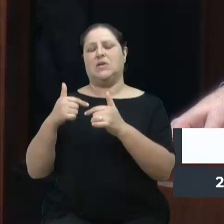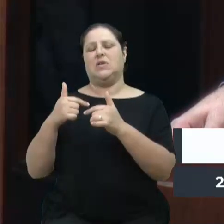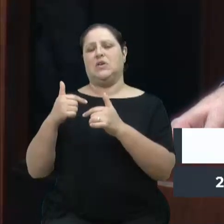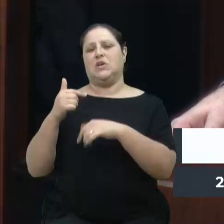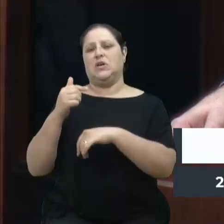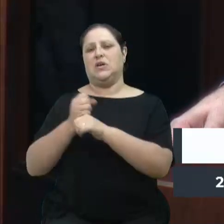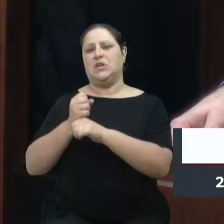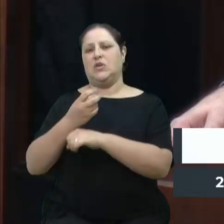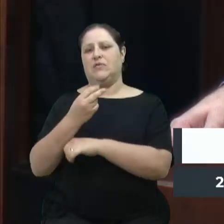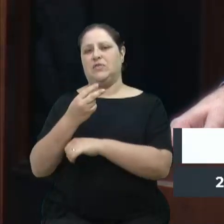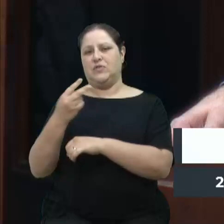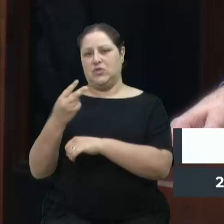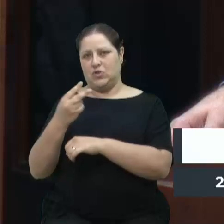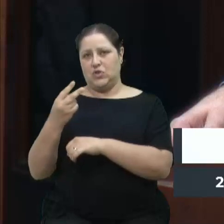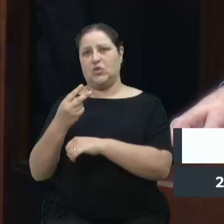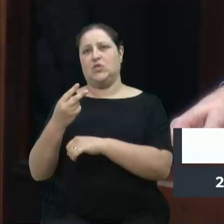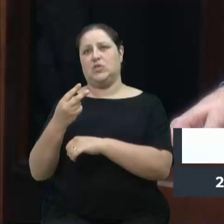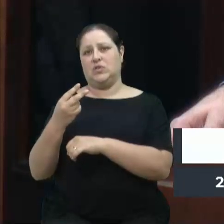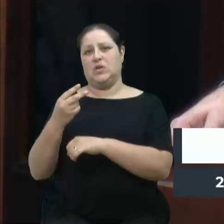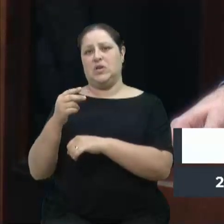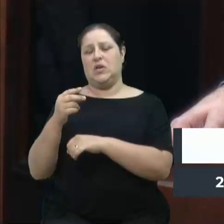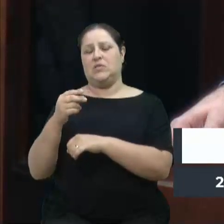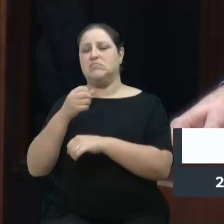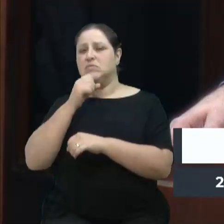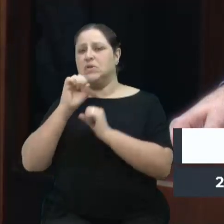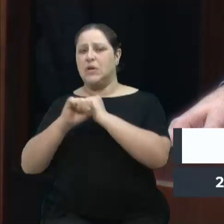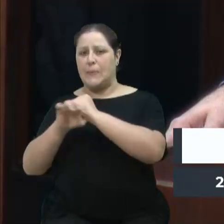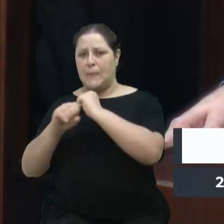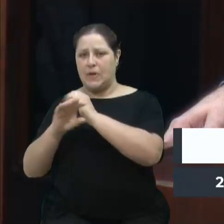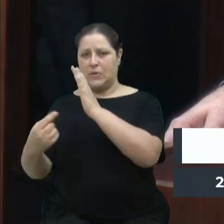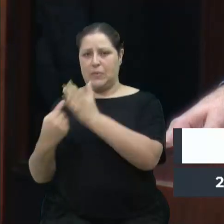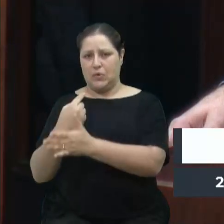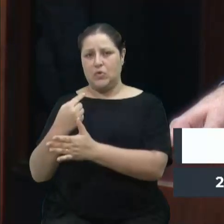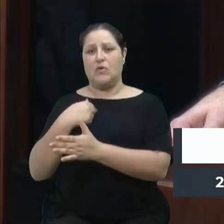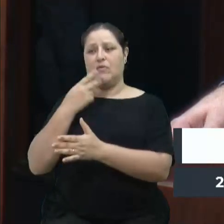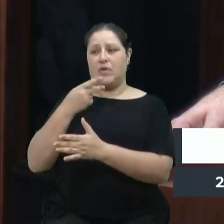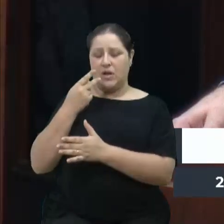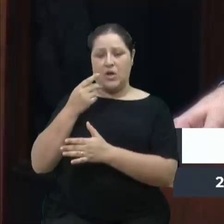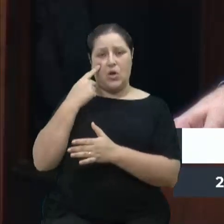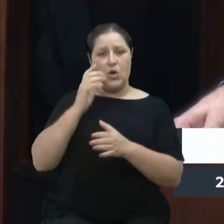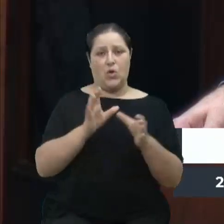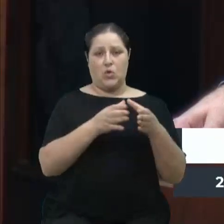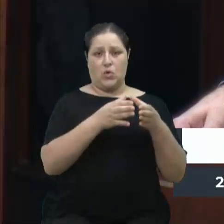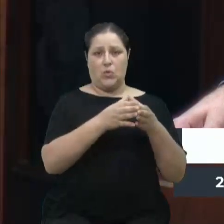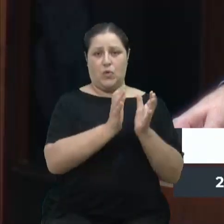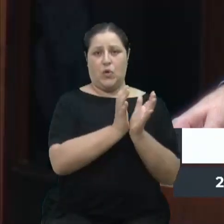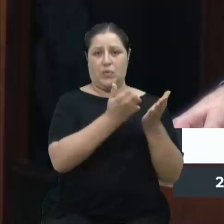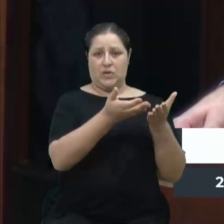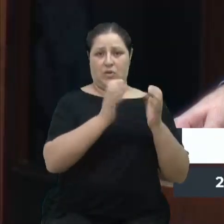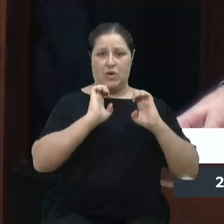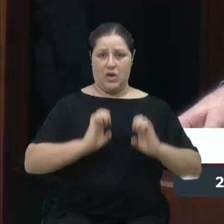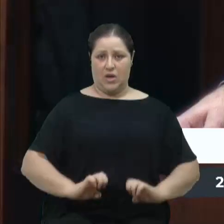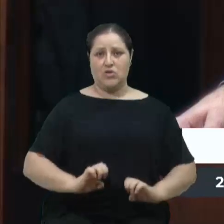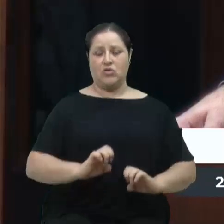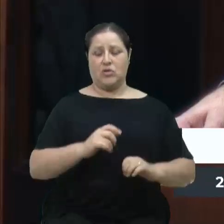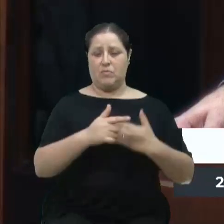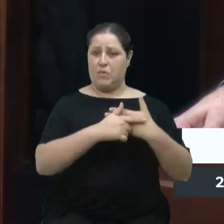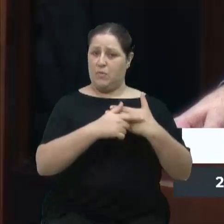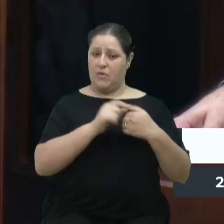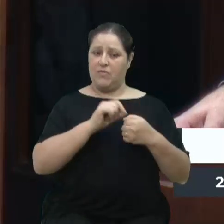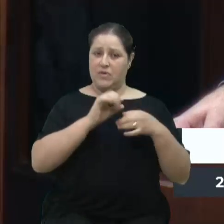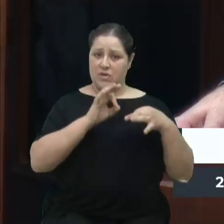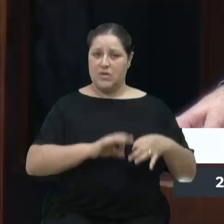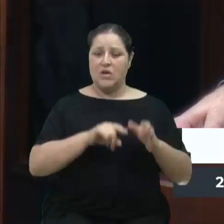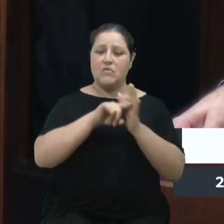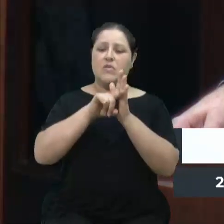questionou, eu disse que a comissão de ética cumpriria o seu papel, que é de averiguar excessos ou quebras de